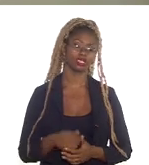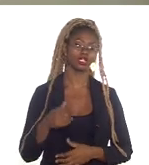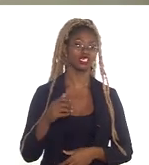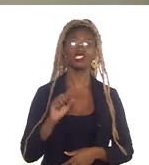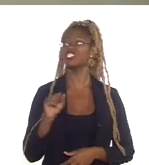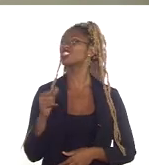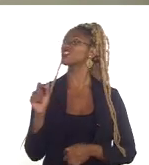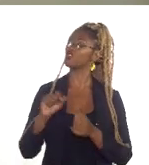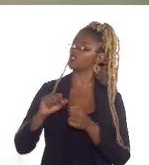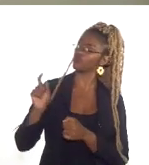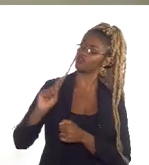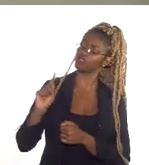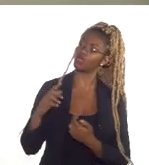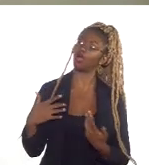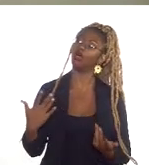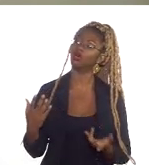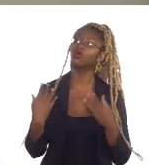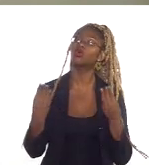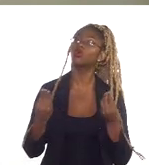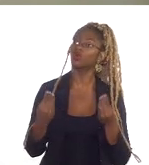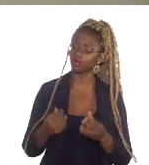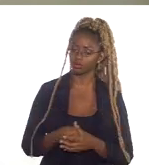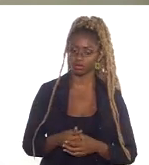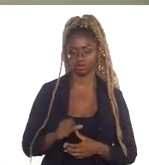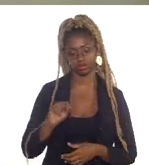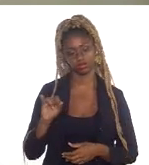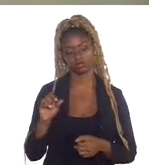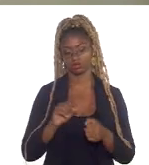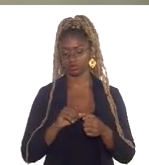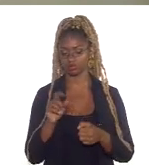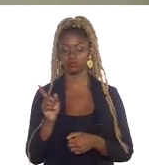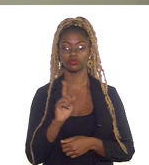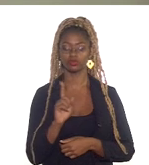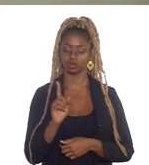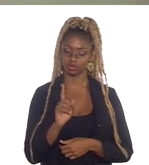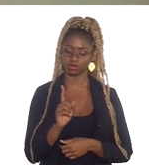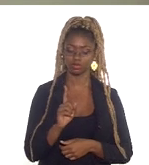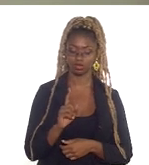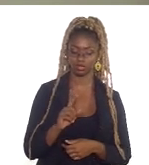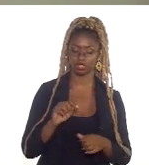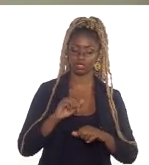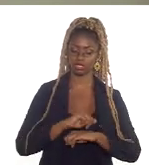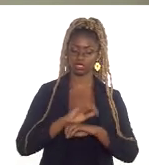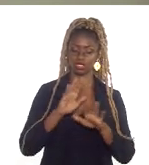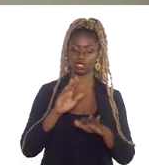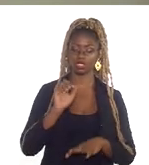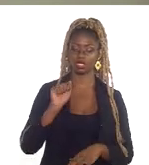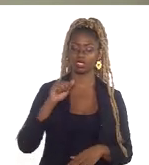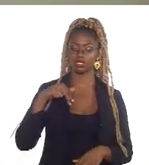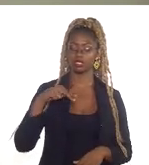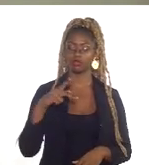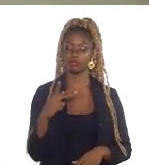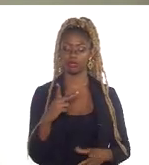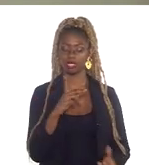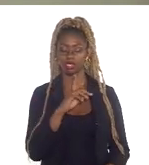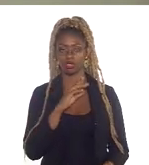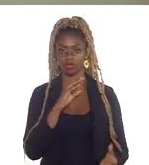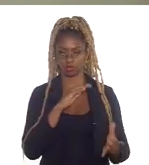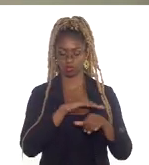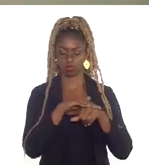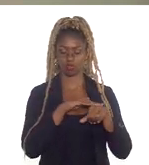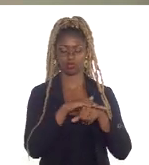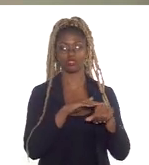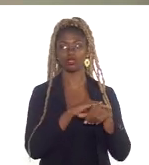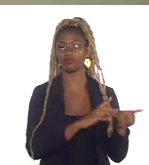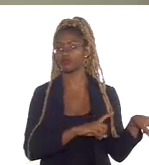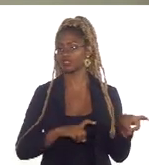fizer? Se não o fizer, claro que a ANP está em diálogo com a Fazenda, pode dizer que não cumpriu